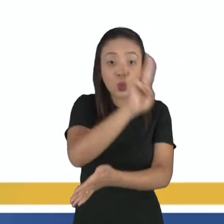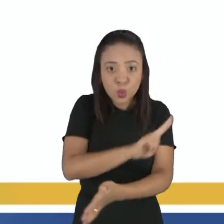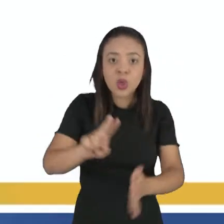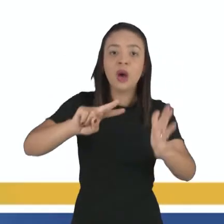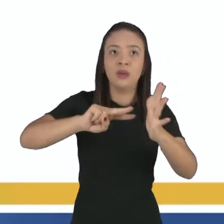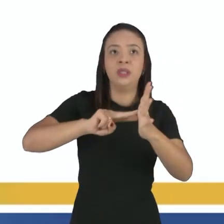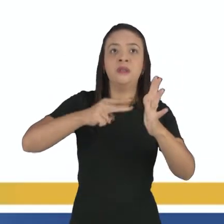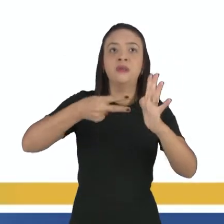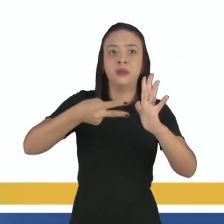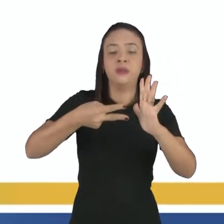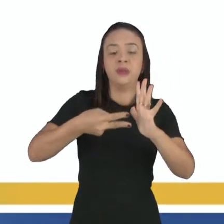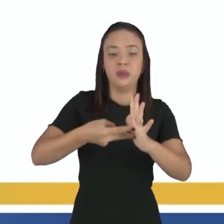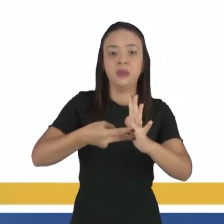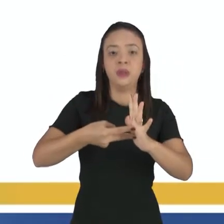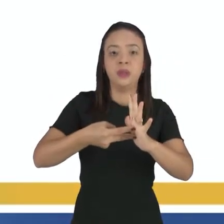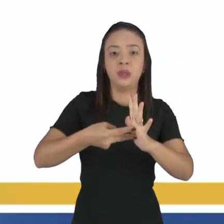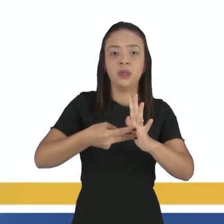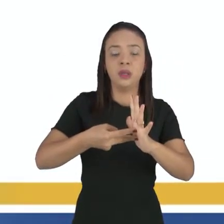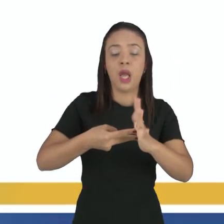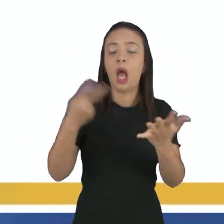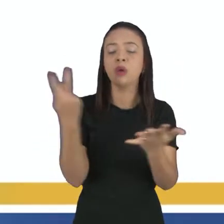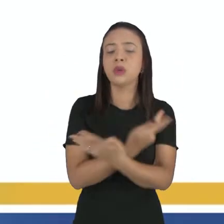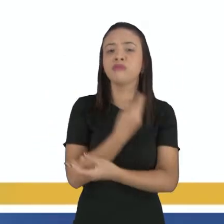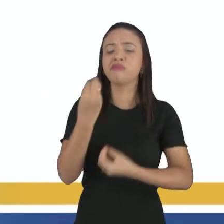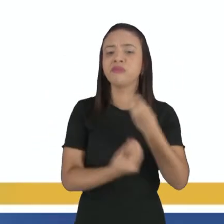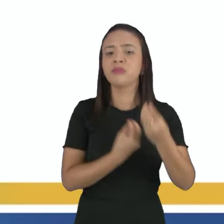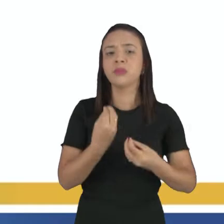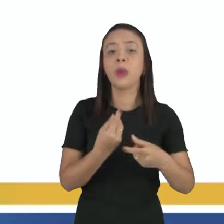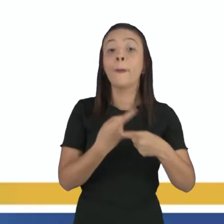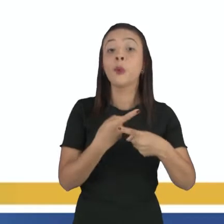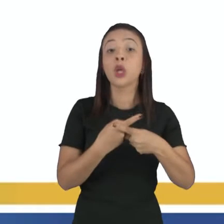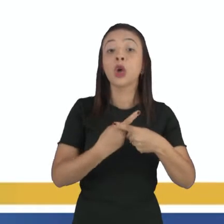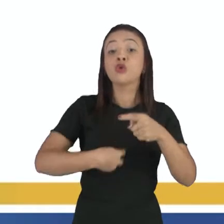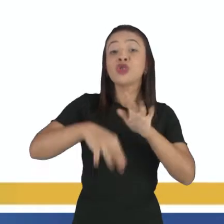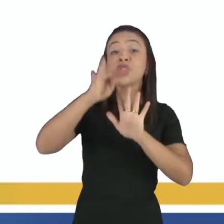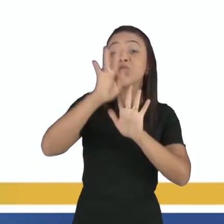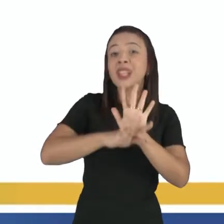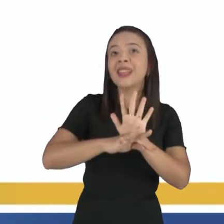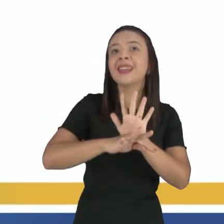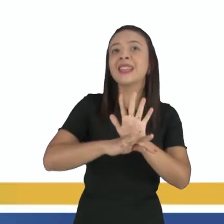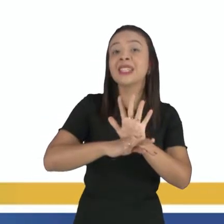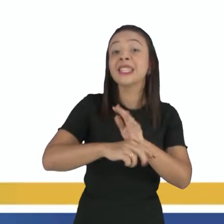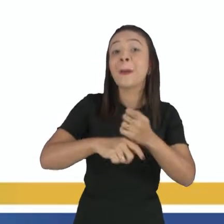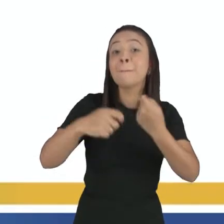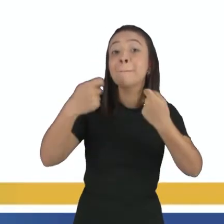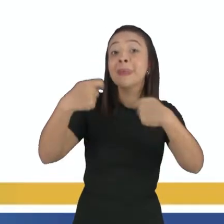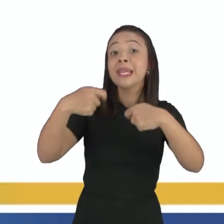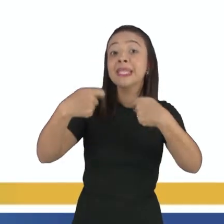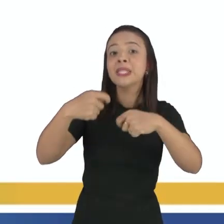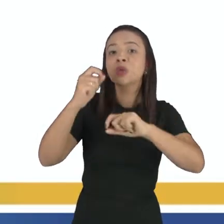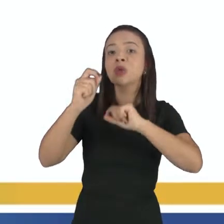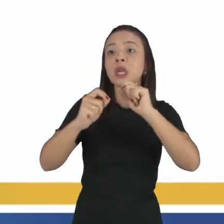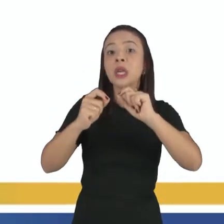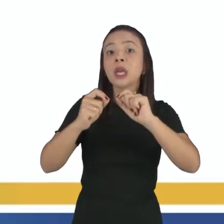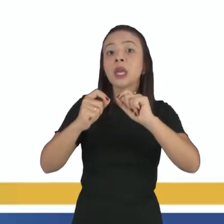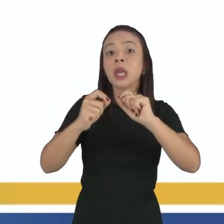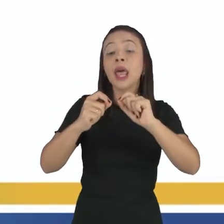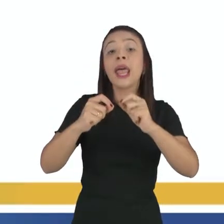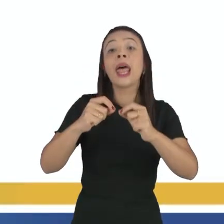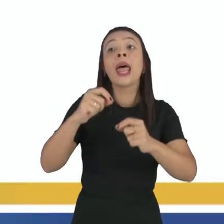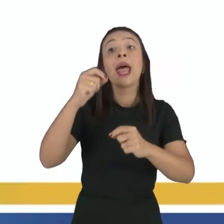pessoal elas elas acontecem porque os textos dependem também da sua interpretação